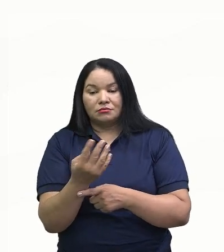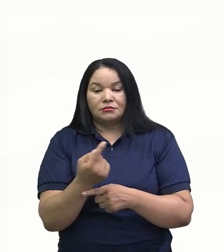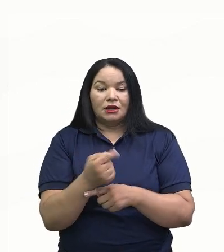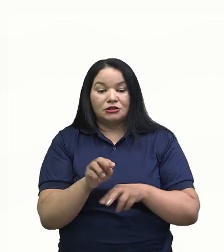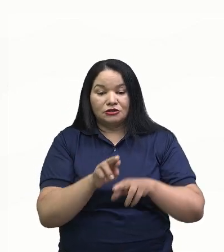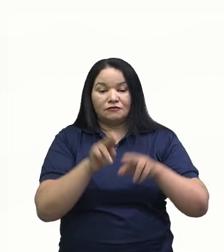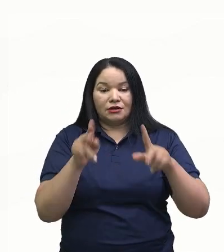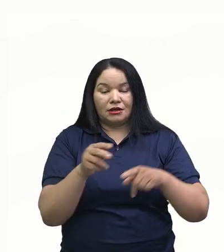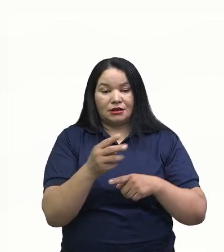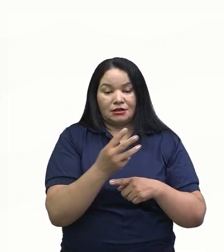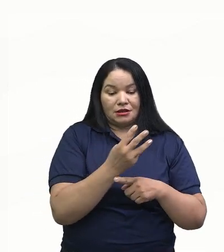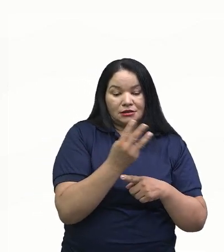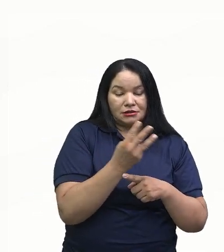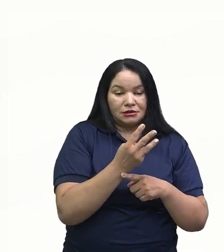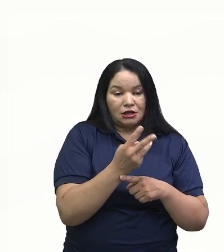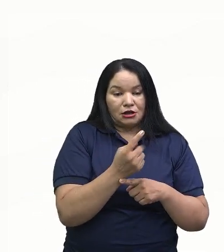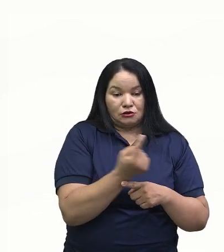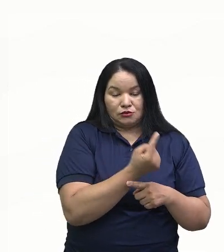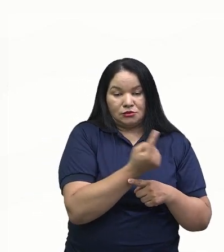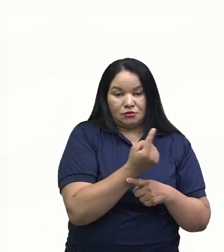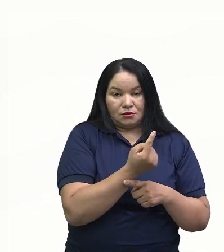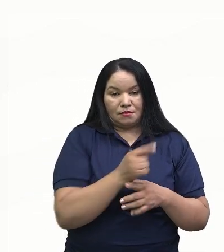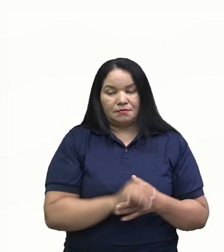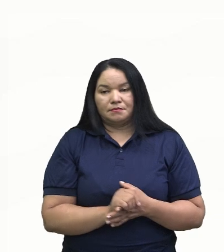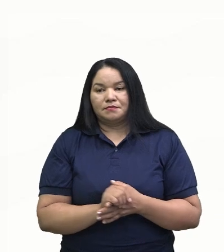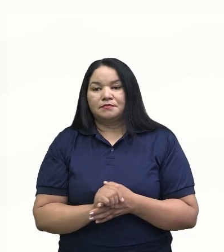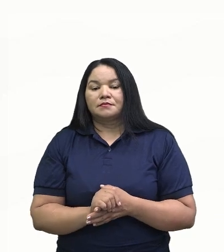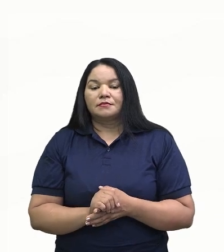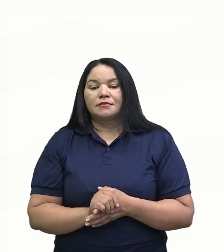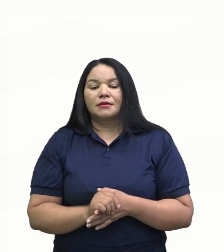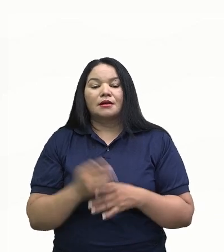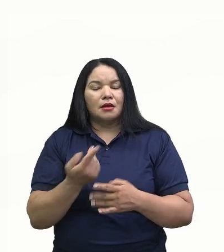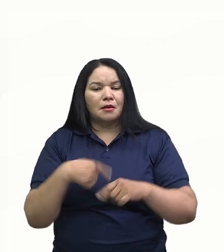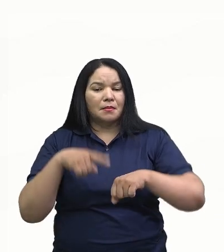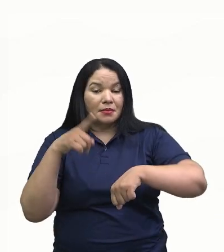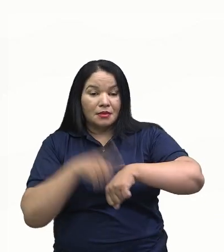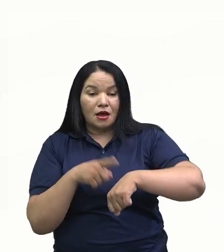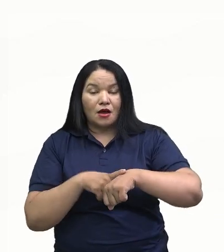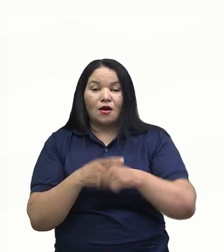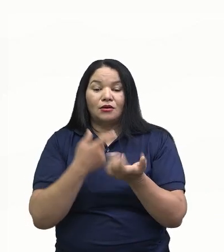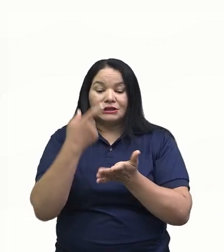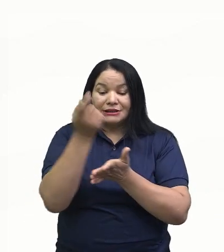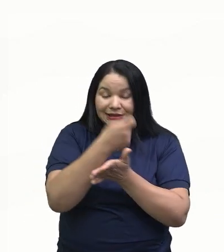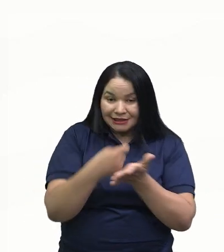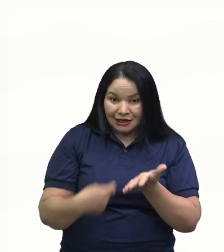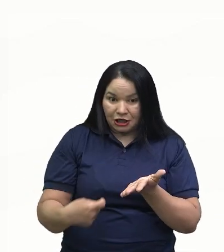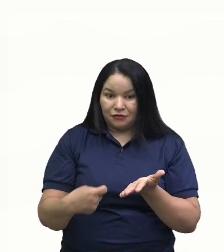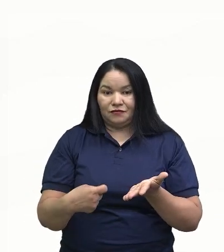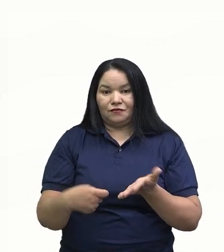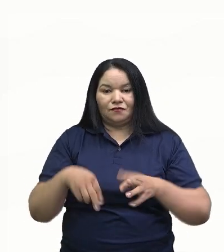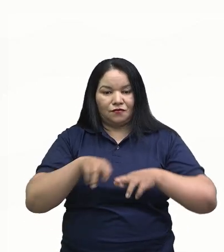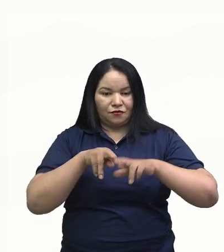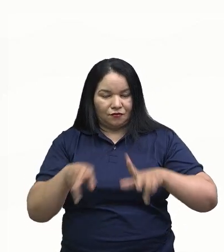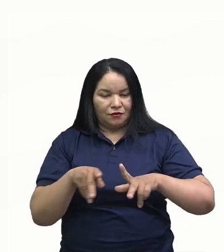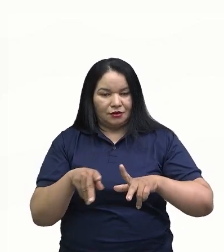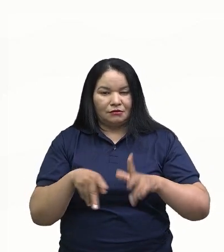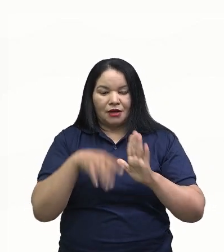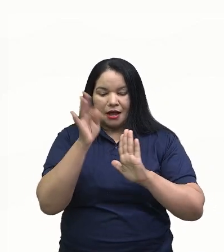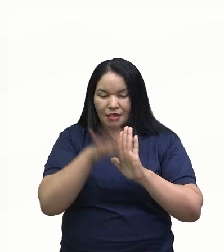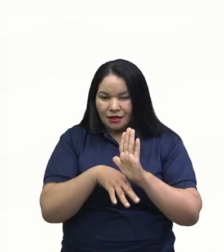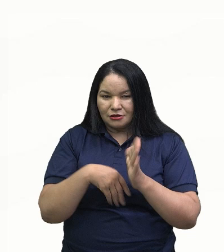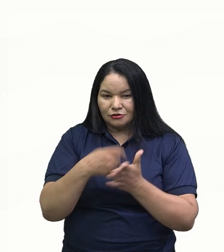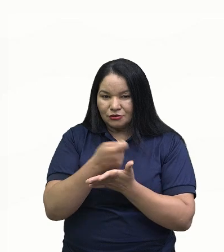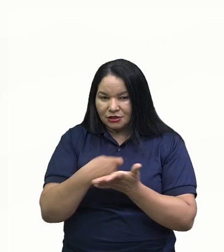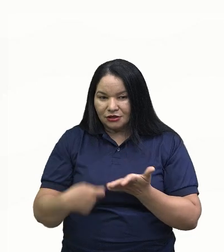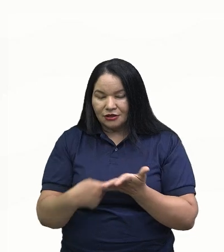terceira pessoa do singular. Isso aqui é importante no momento da escrita, né? quando a gente está escrevendo um texto,